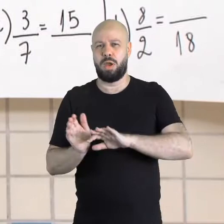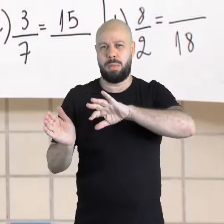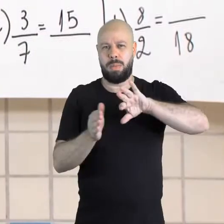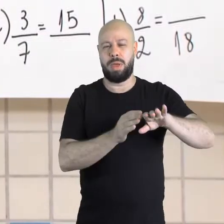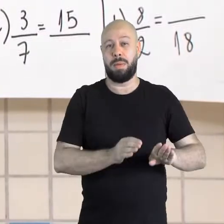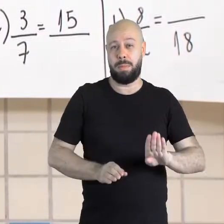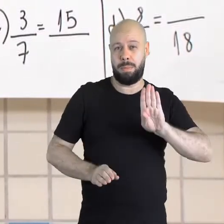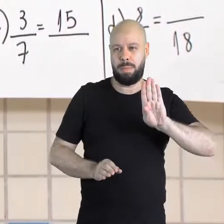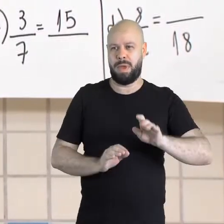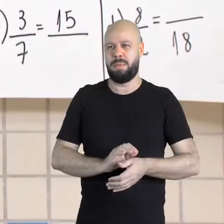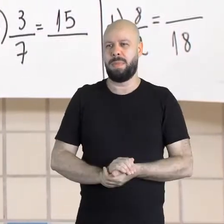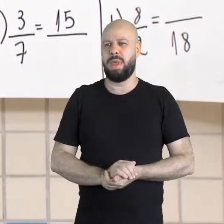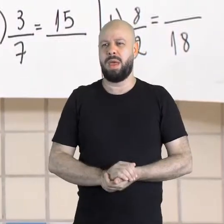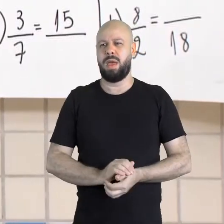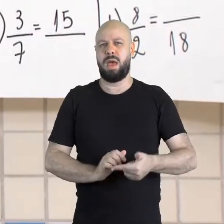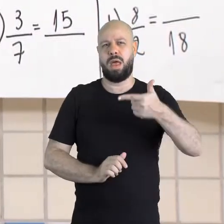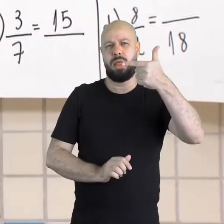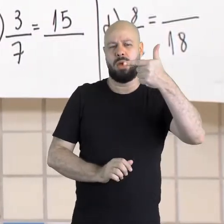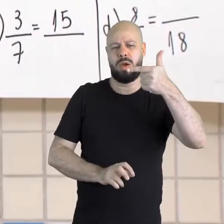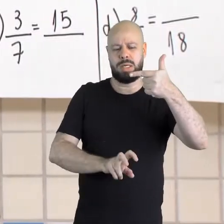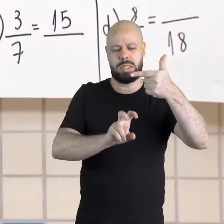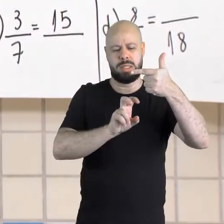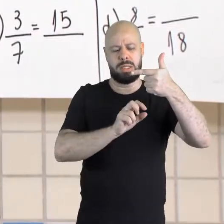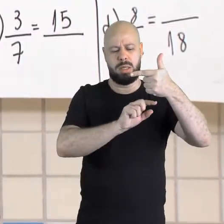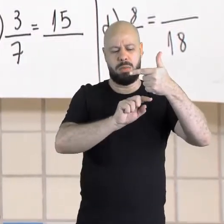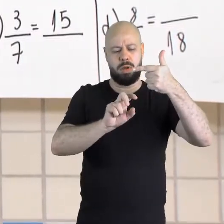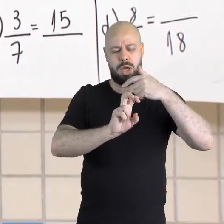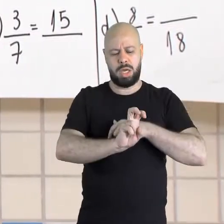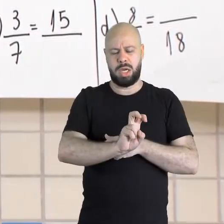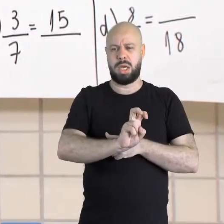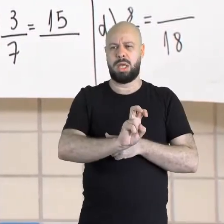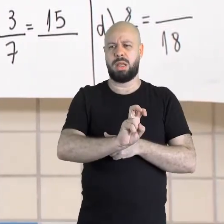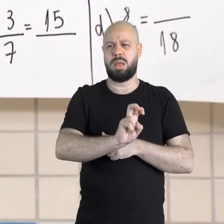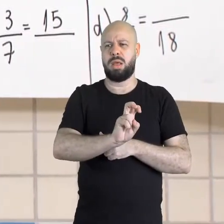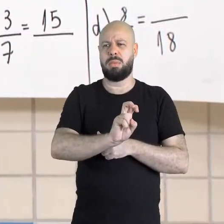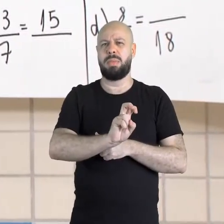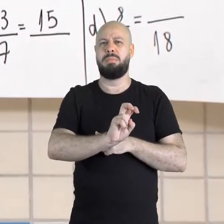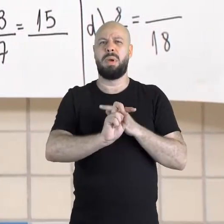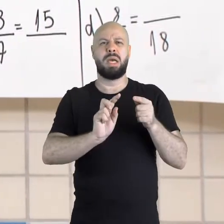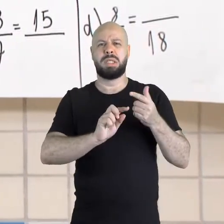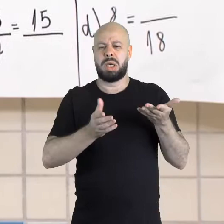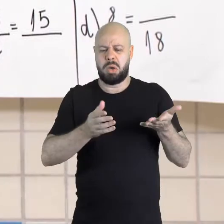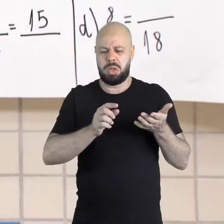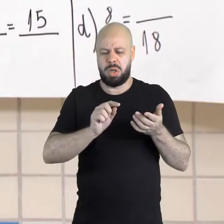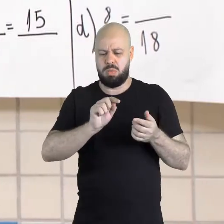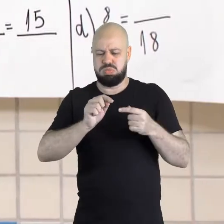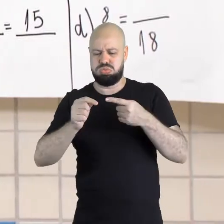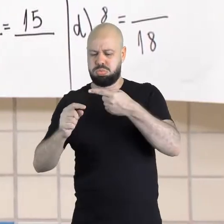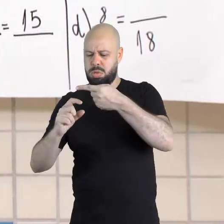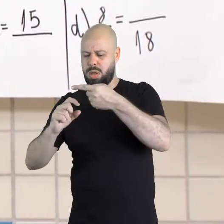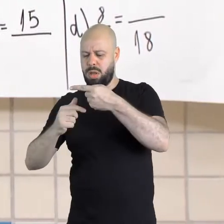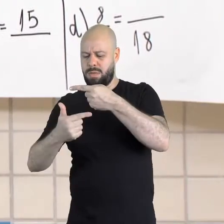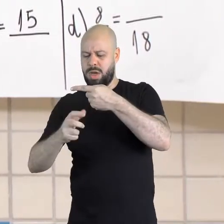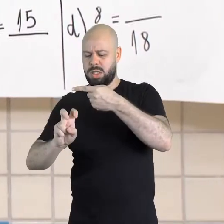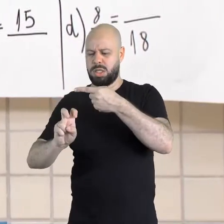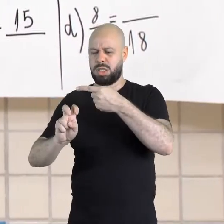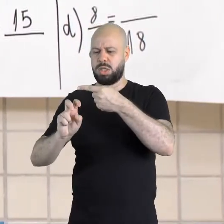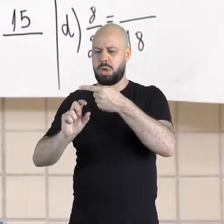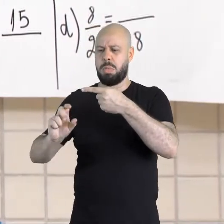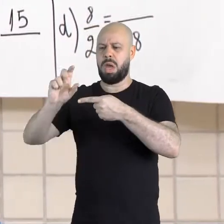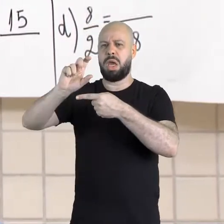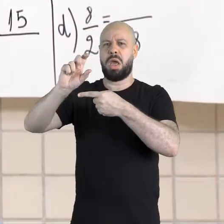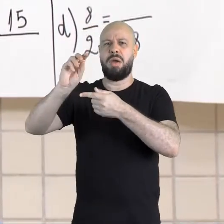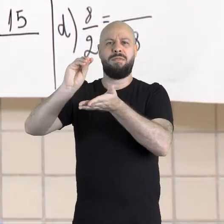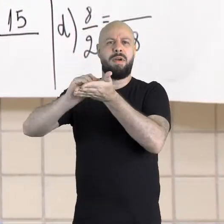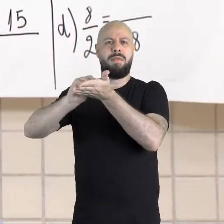parte do numerador e ele me deu o denominador. Que número que eu multiplico por 5